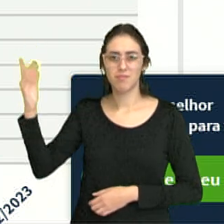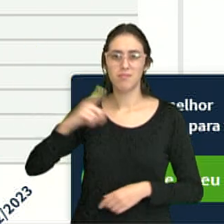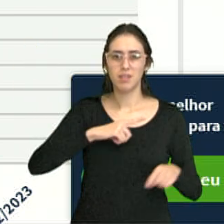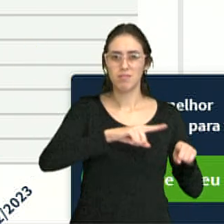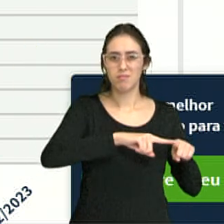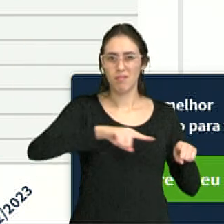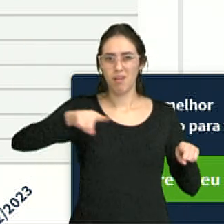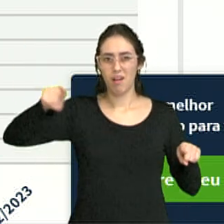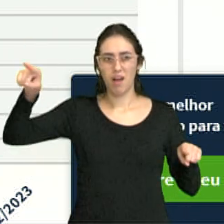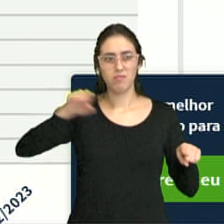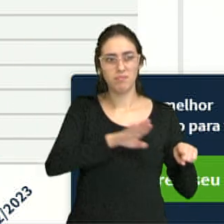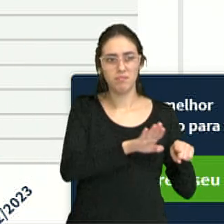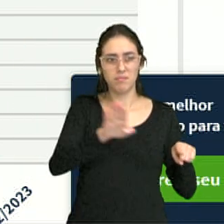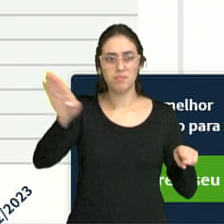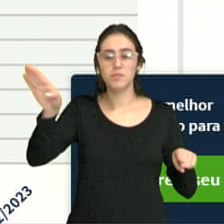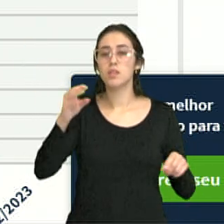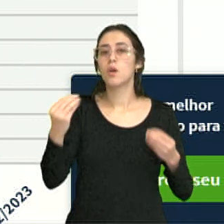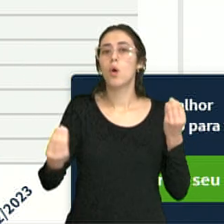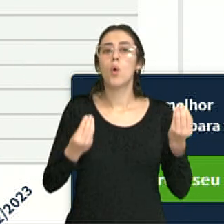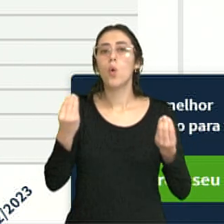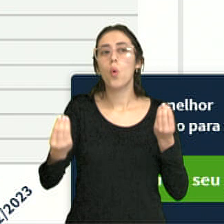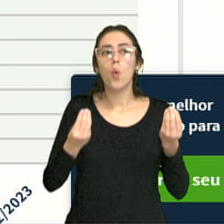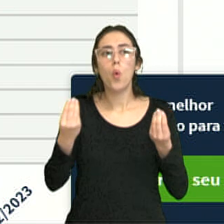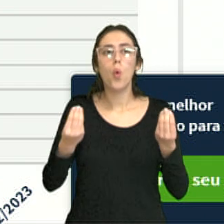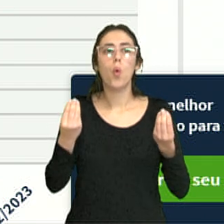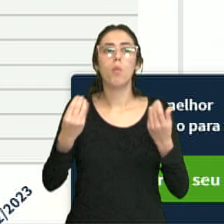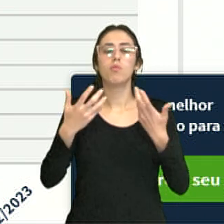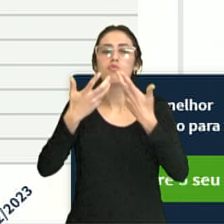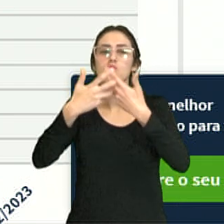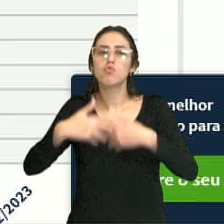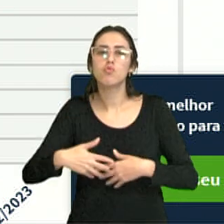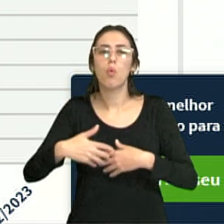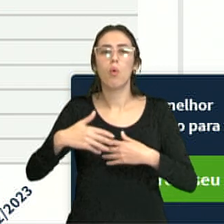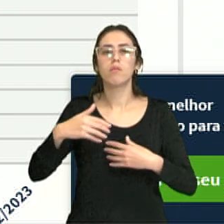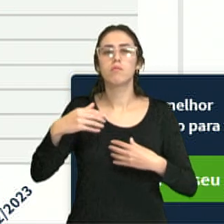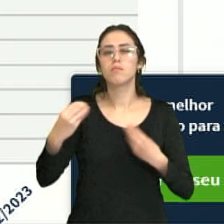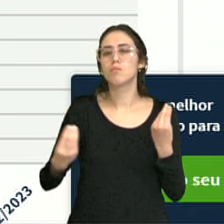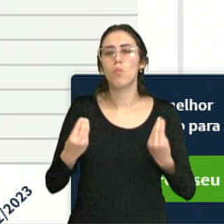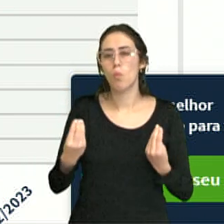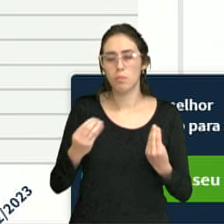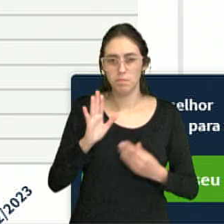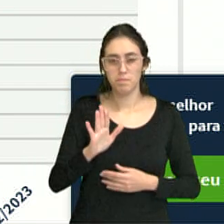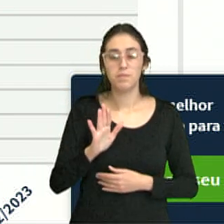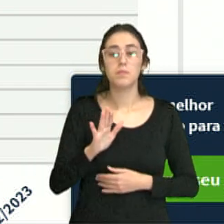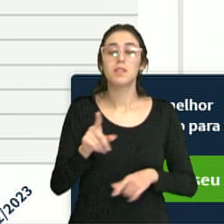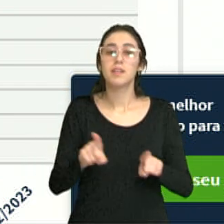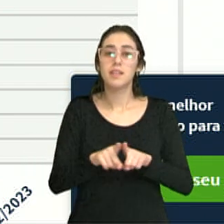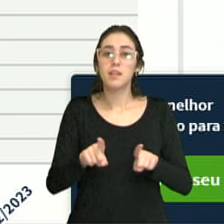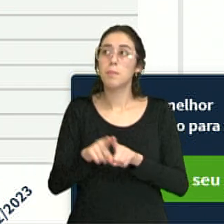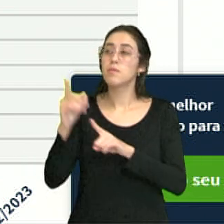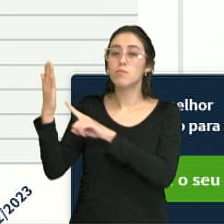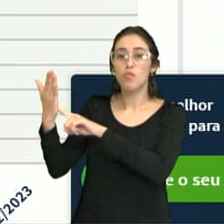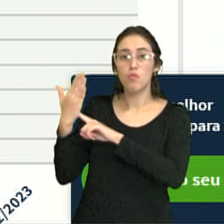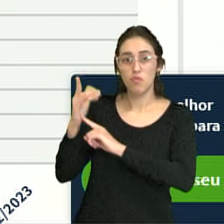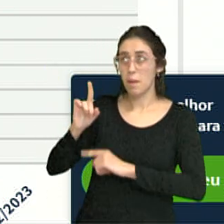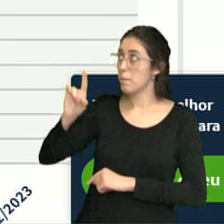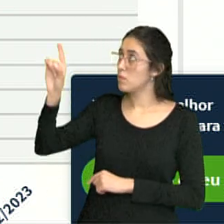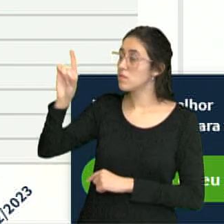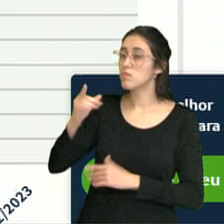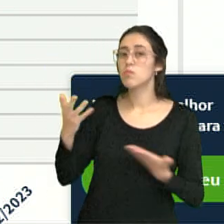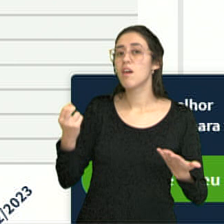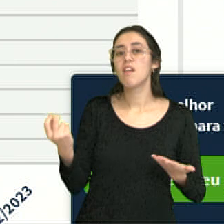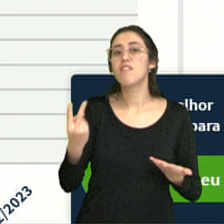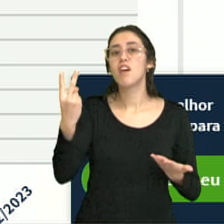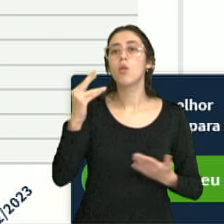graficamente ali, ó, de como que nós vamos ter os resultados e, consequentemente, quais são os valores que a gente